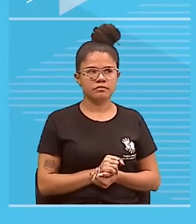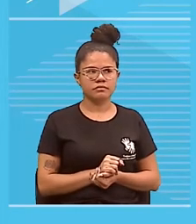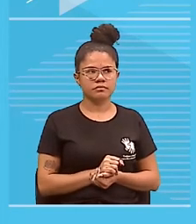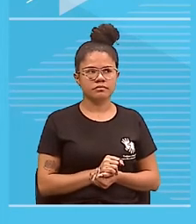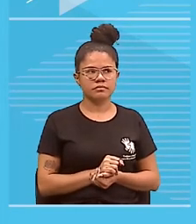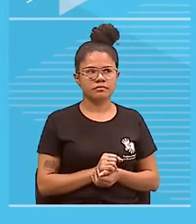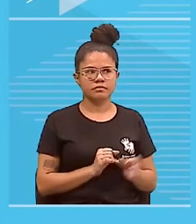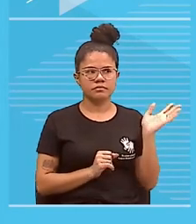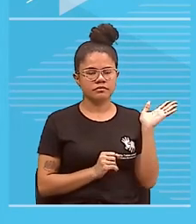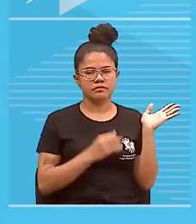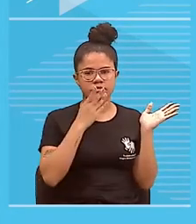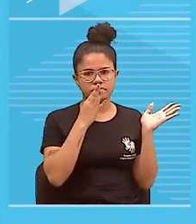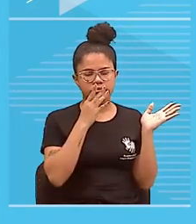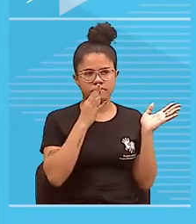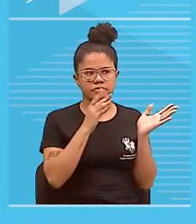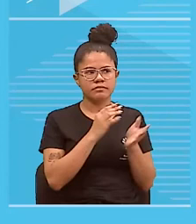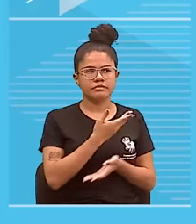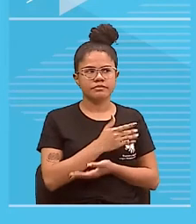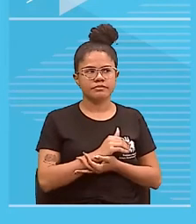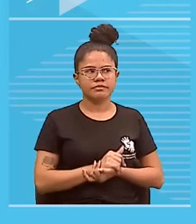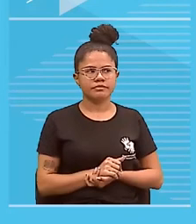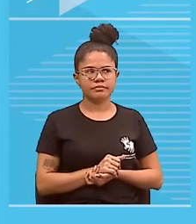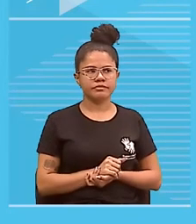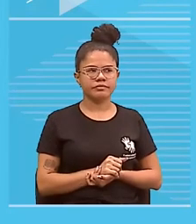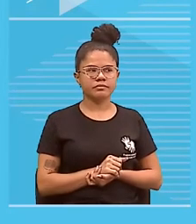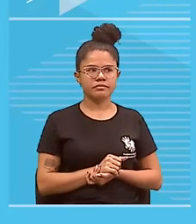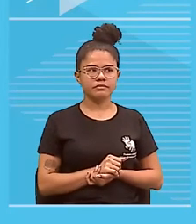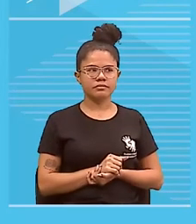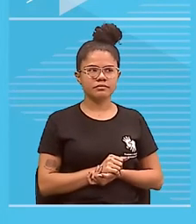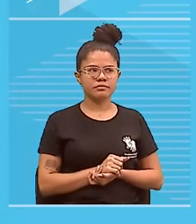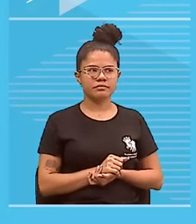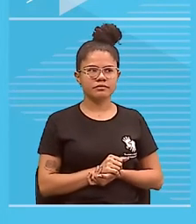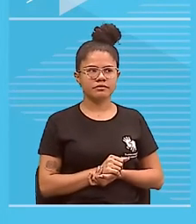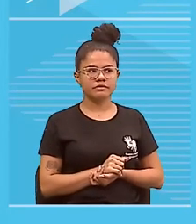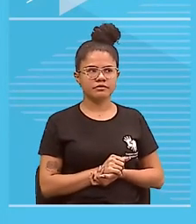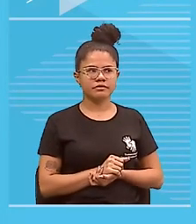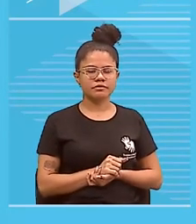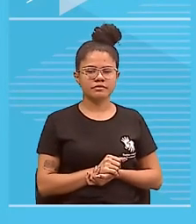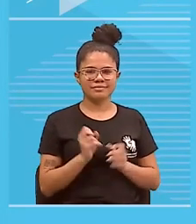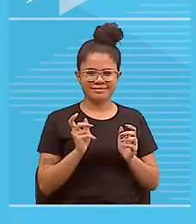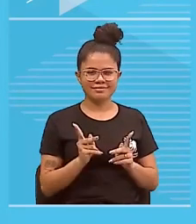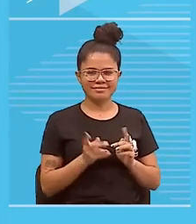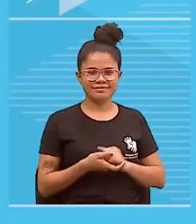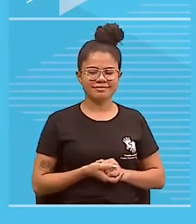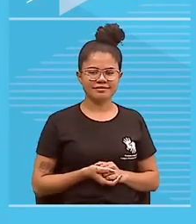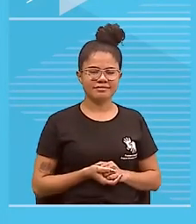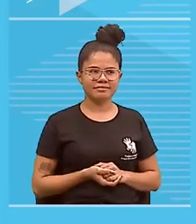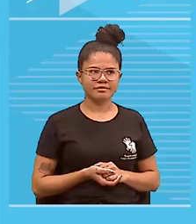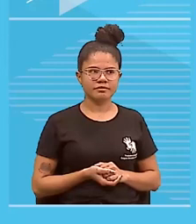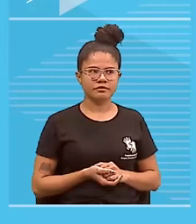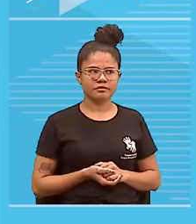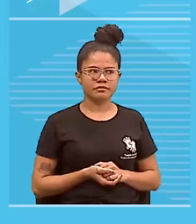bom então esses verdinhos viu são éteres beleza gente